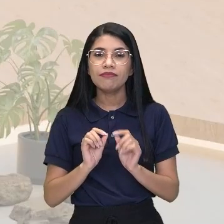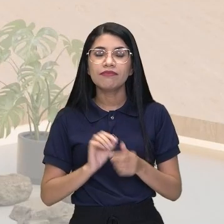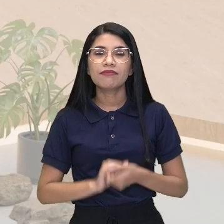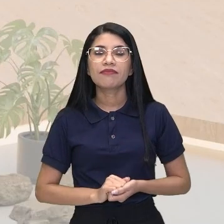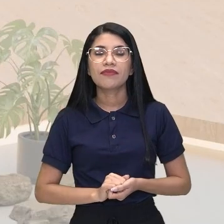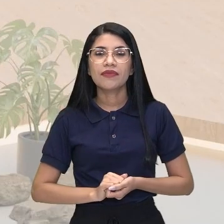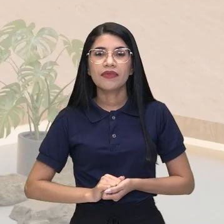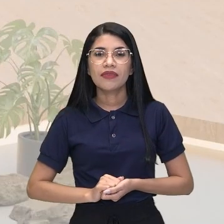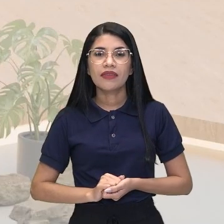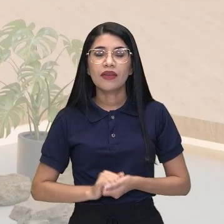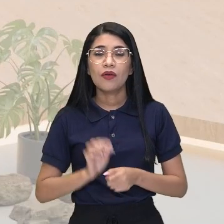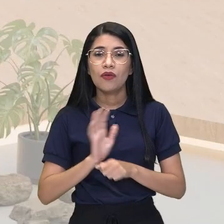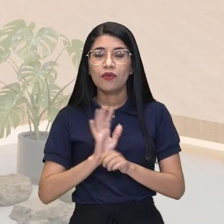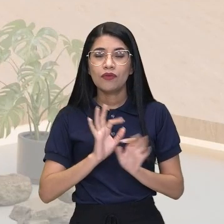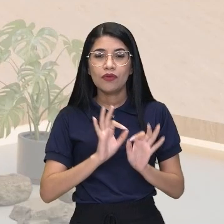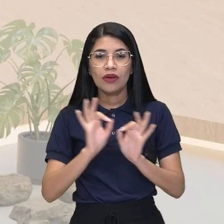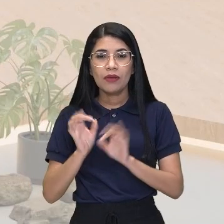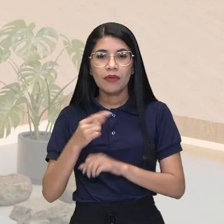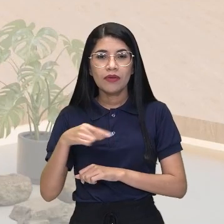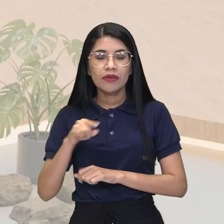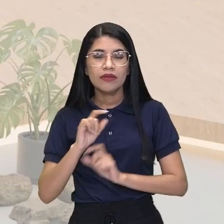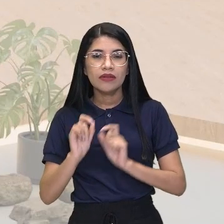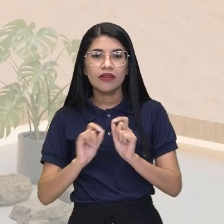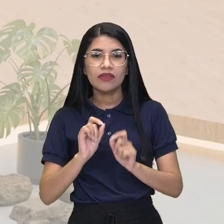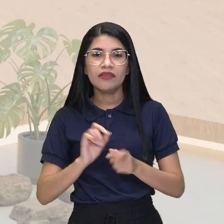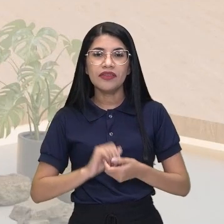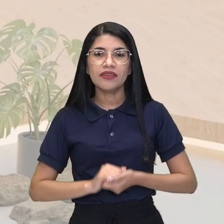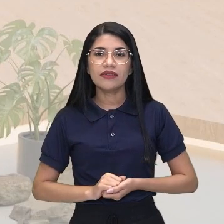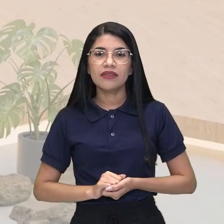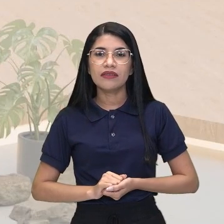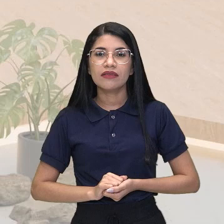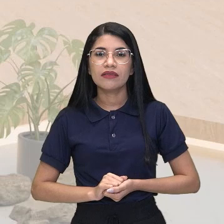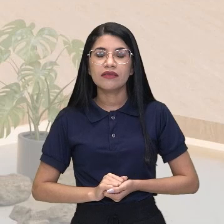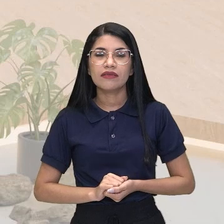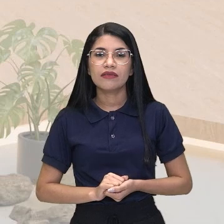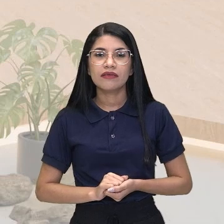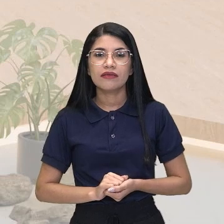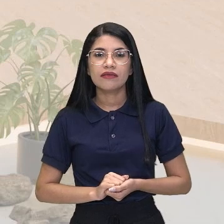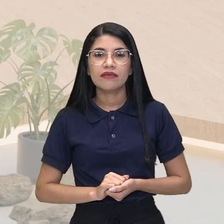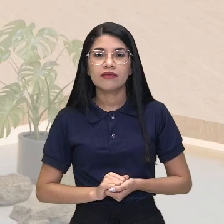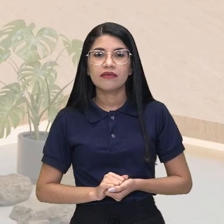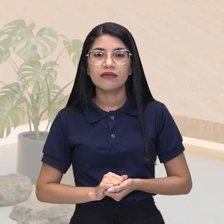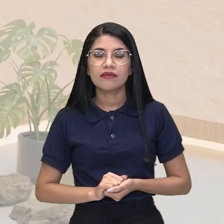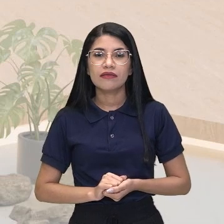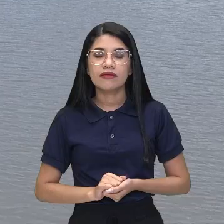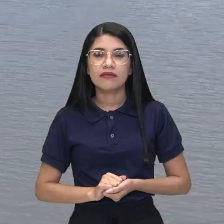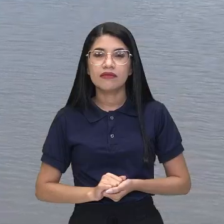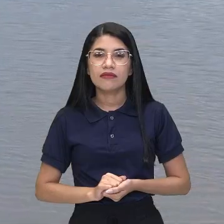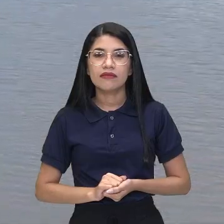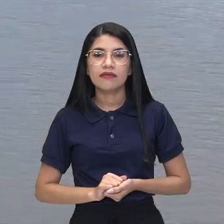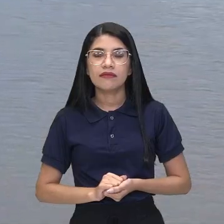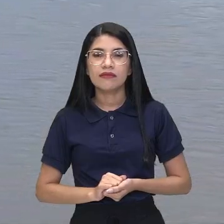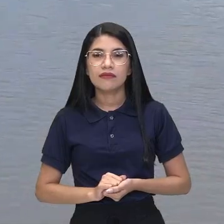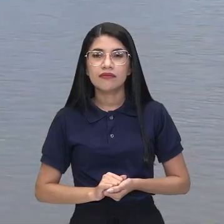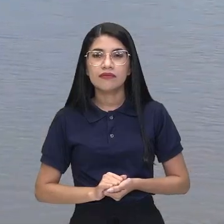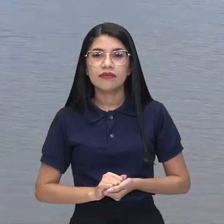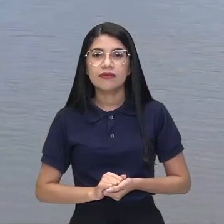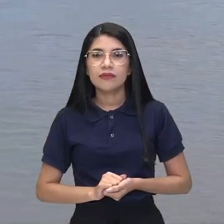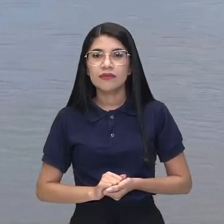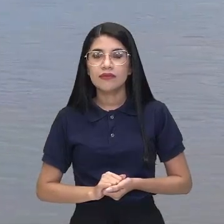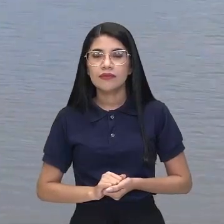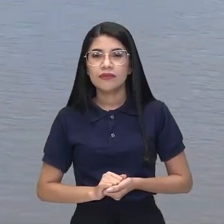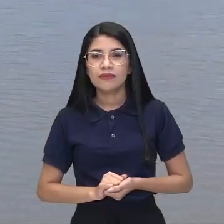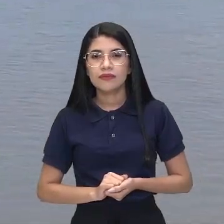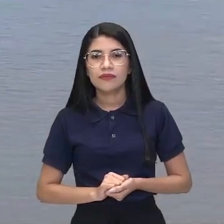agora, né, falando aí, trazendo para dar um fechamento aí da nossa aula. Vamos lá, então?